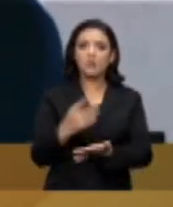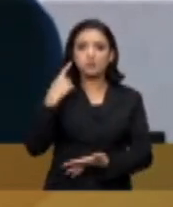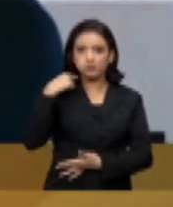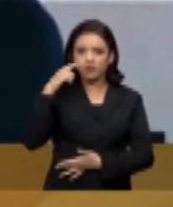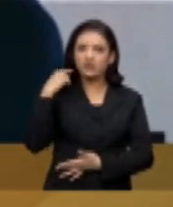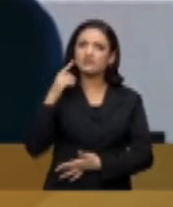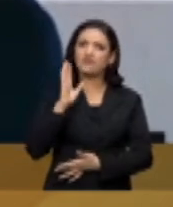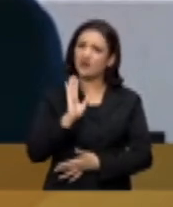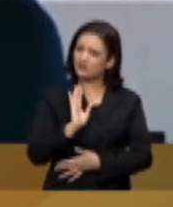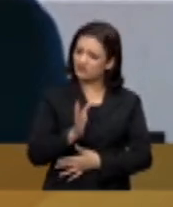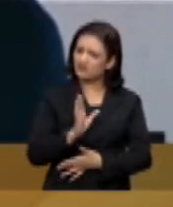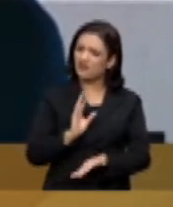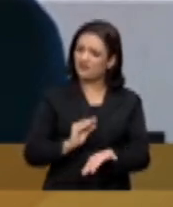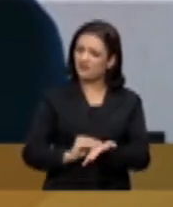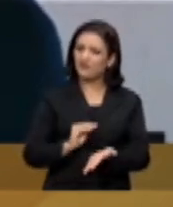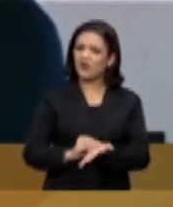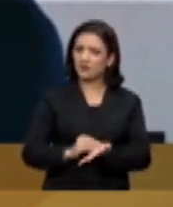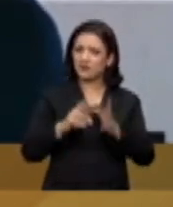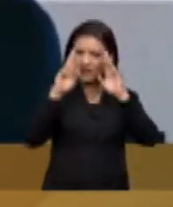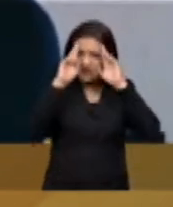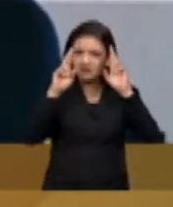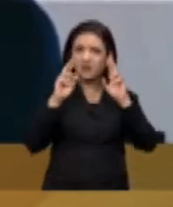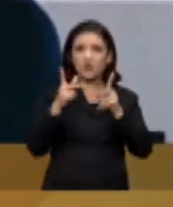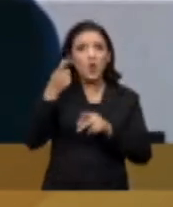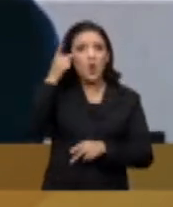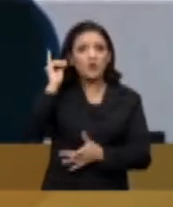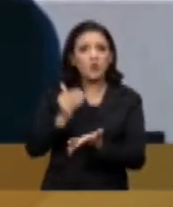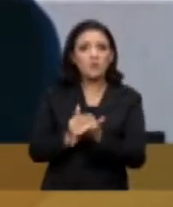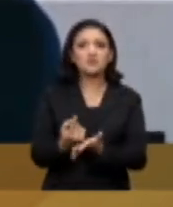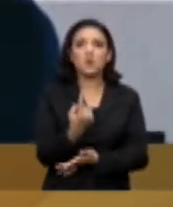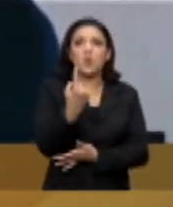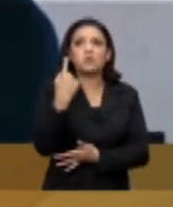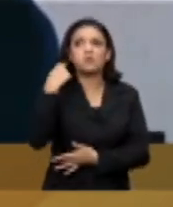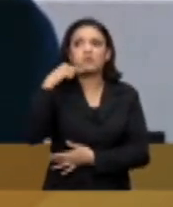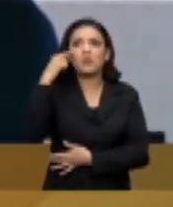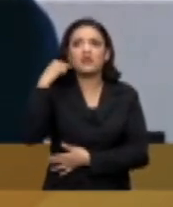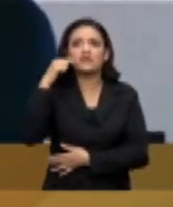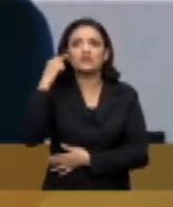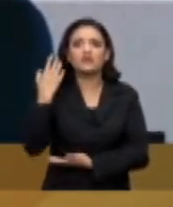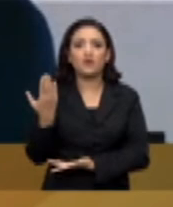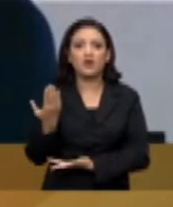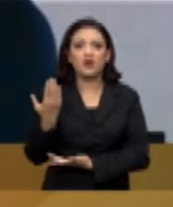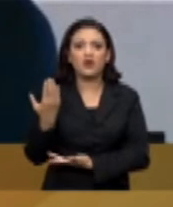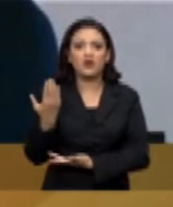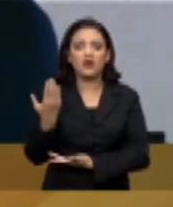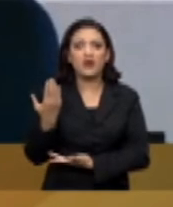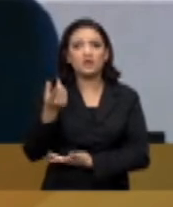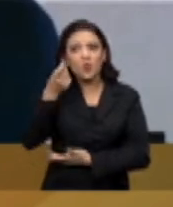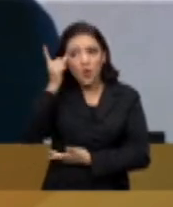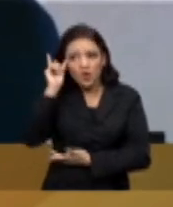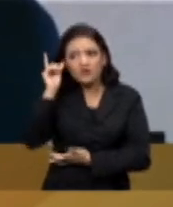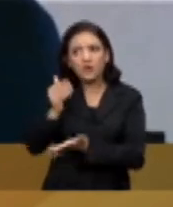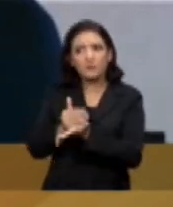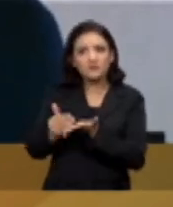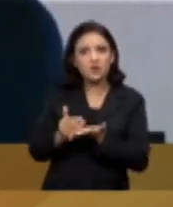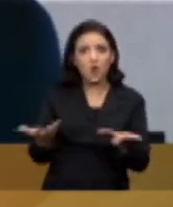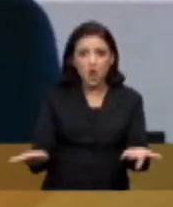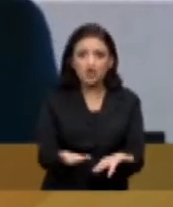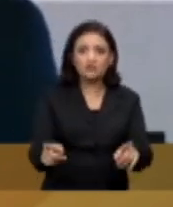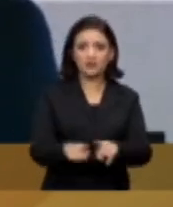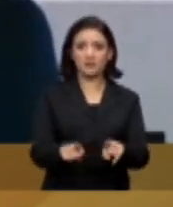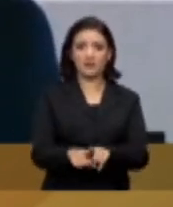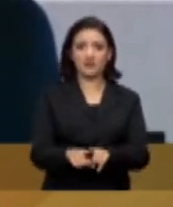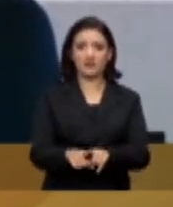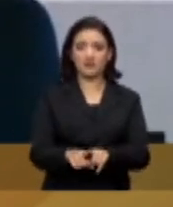desde ontem, quando um dos advogados, depois advertido por Vossa Excelência, continuando hoje. Os advogados têm